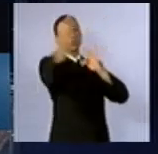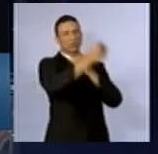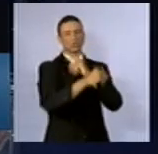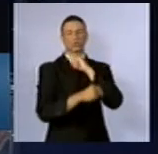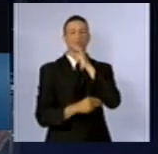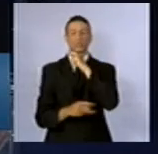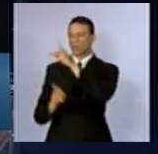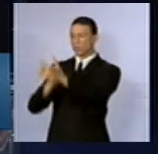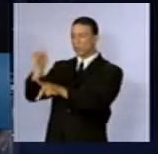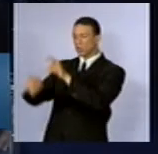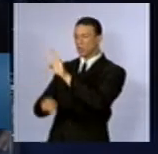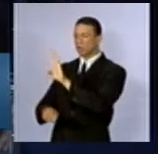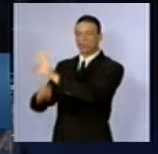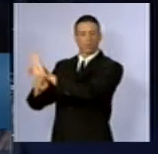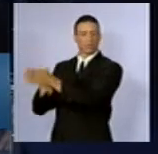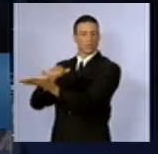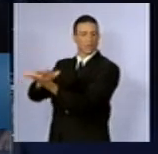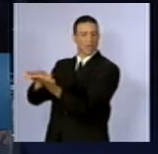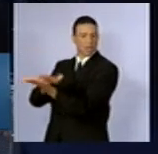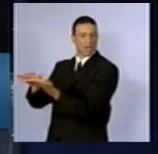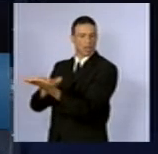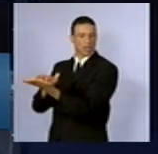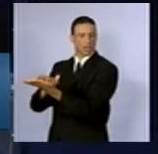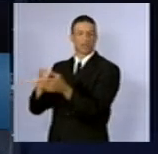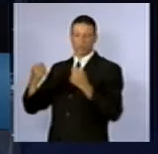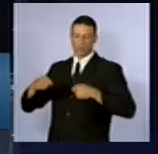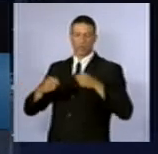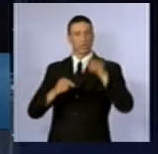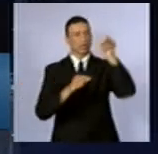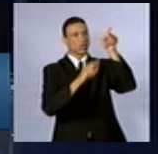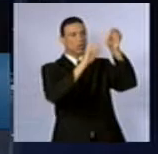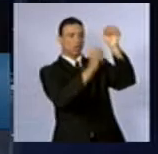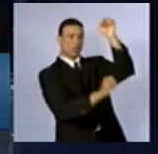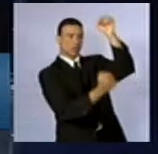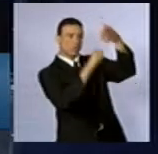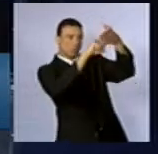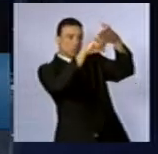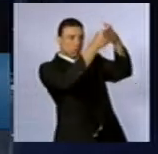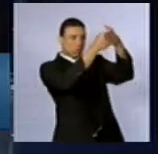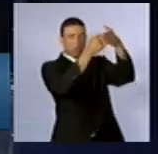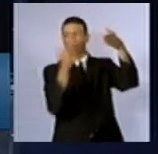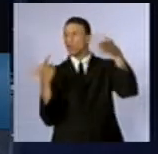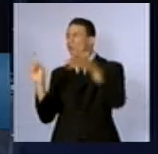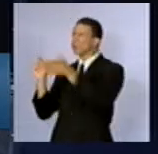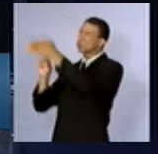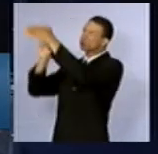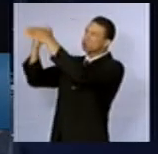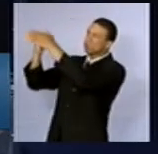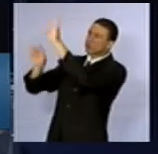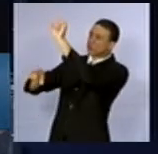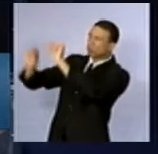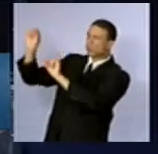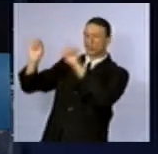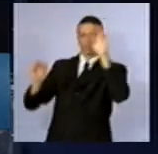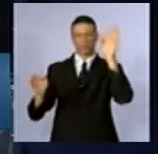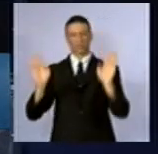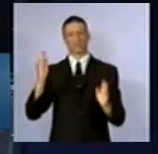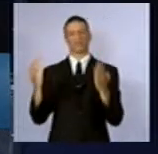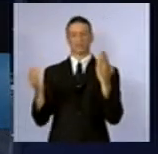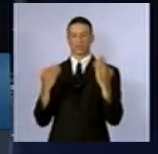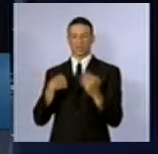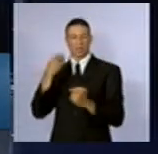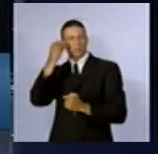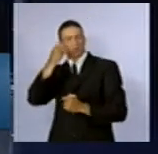desatendendo a população. Eu tenho que fazer gradativamente. Eu desligo algumas linhas, faço a obra, depois desligo outras. E, pela nossa experiência,